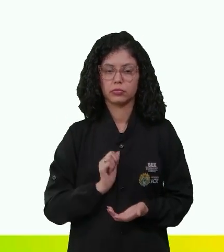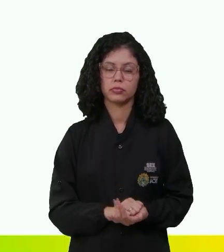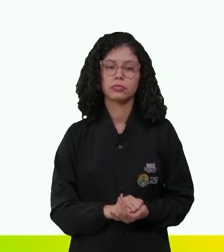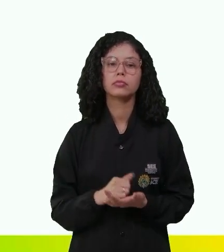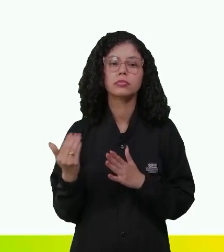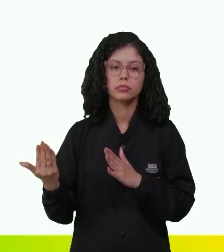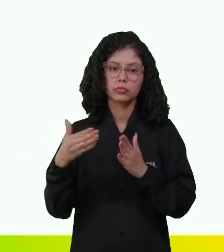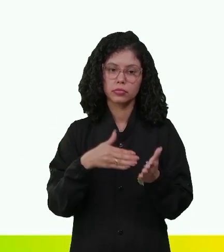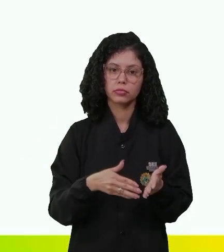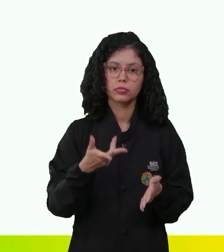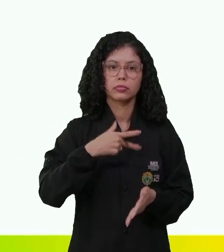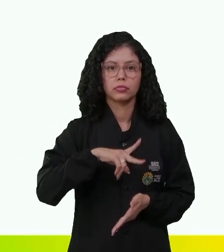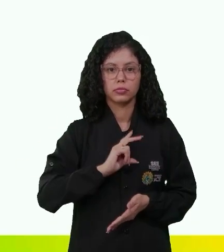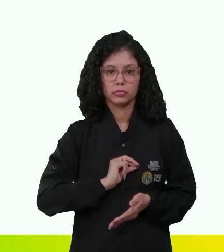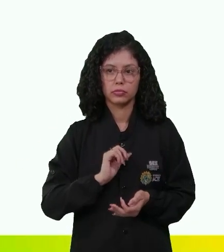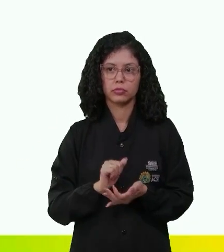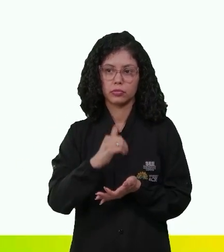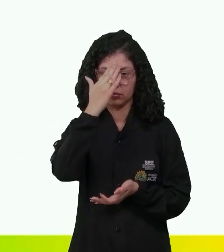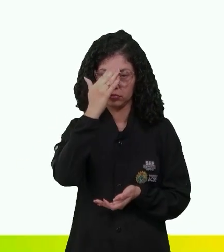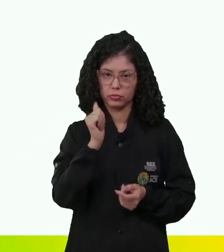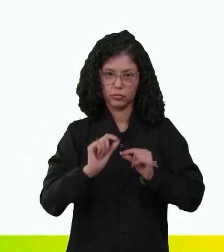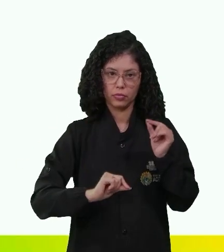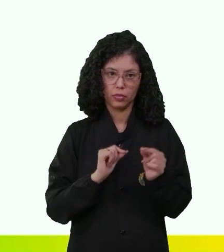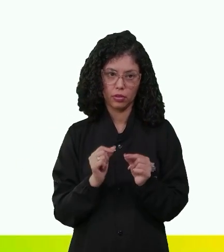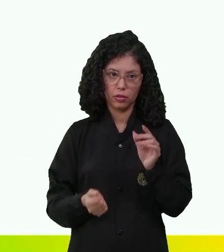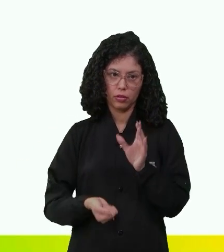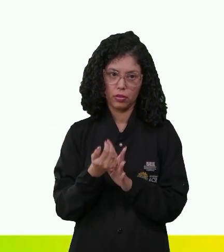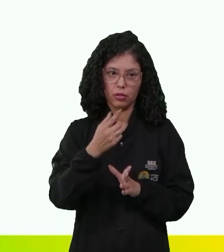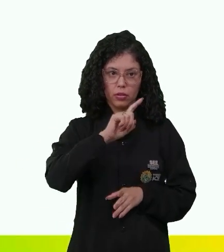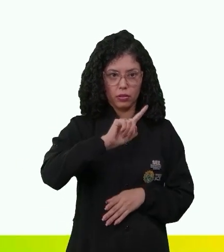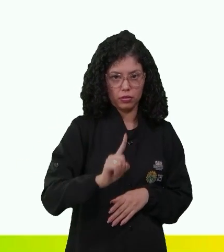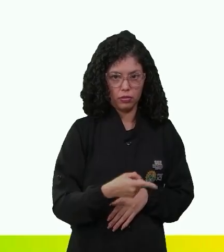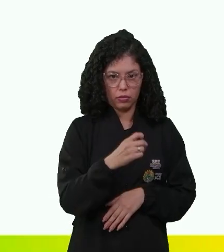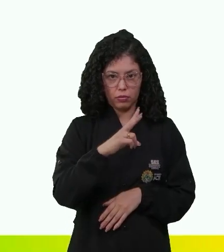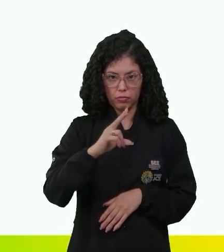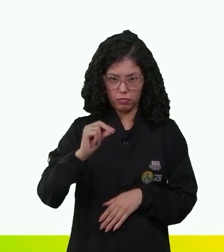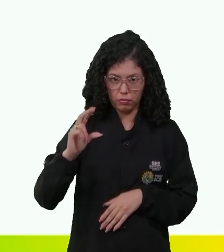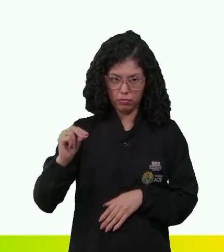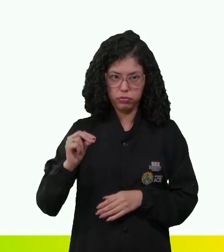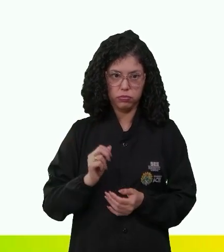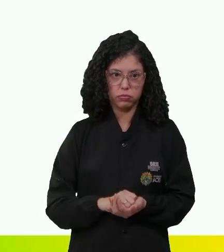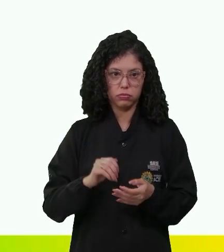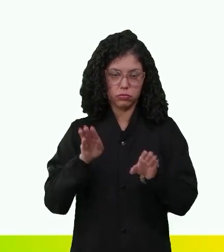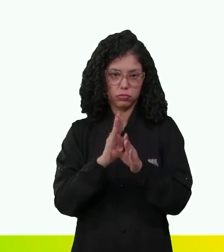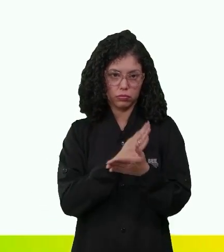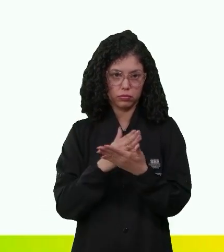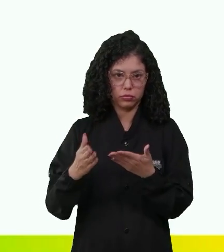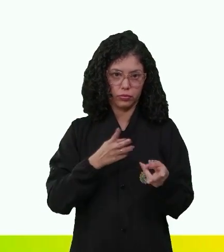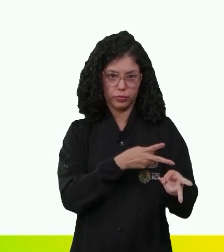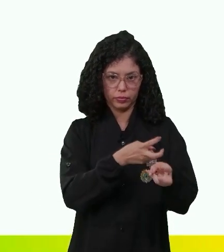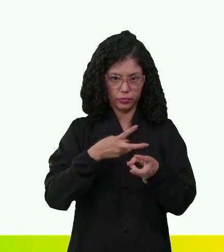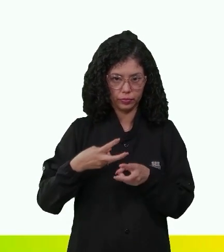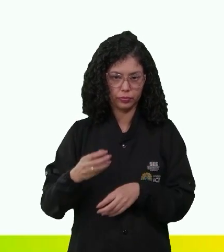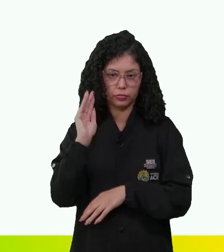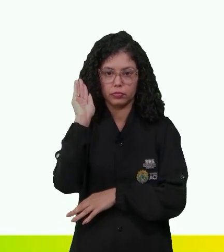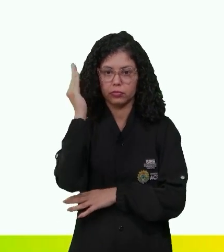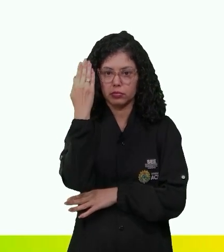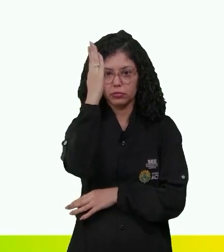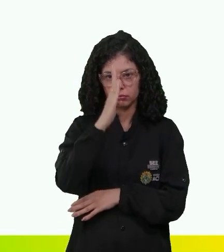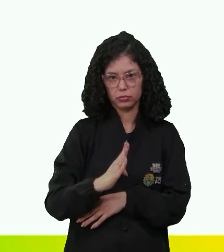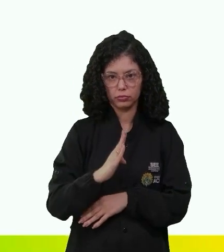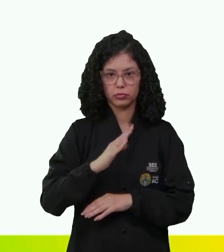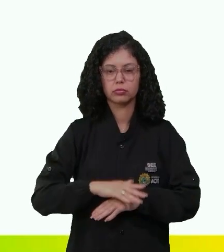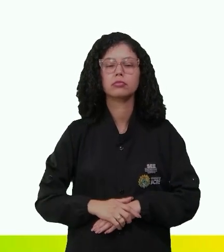A chegada dos portugueses, todos nós sabemos que se deu no ano de 1500 e iniciou com a exploração